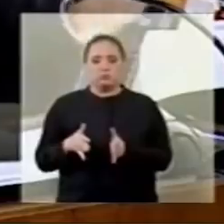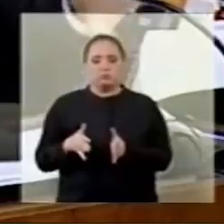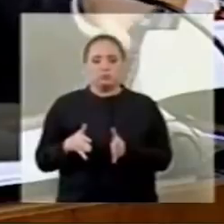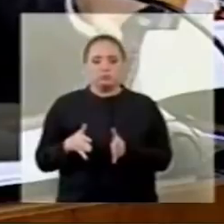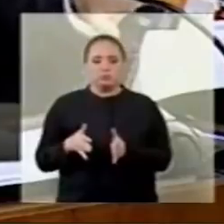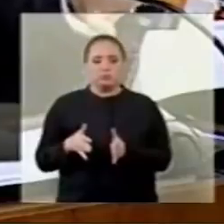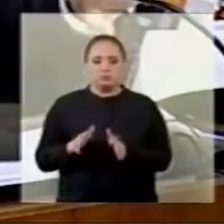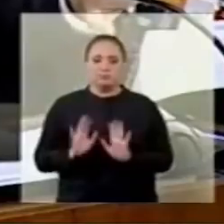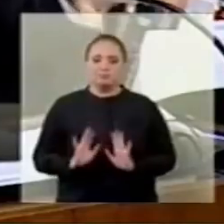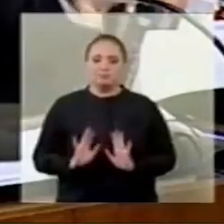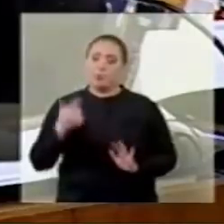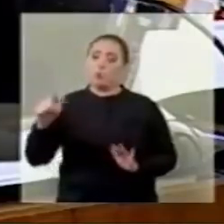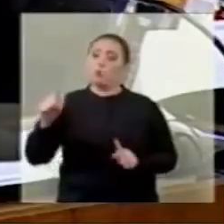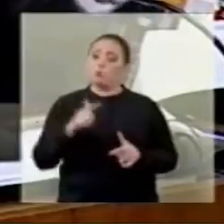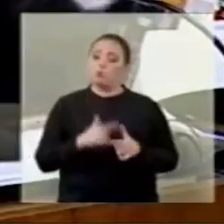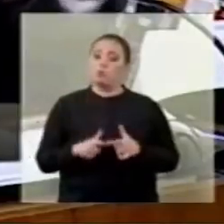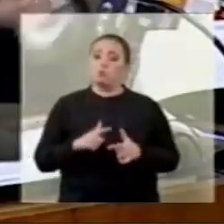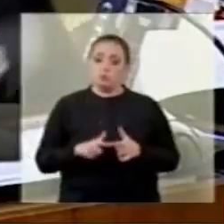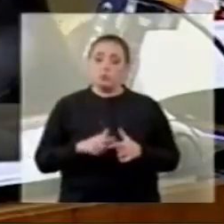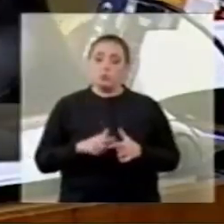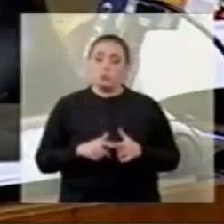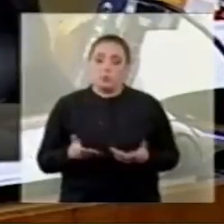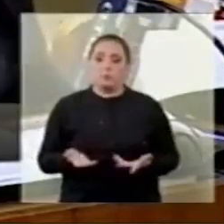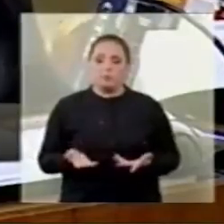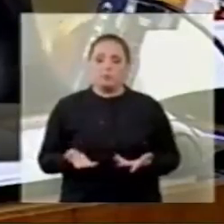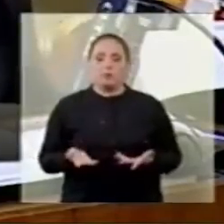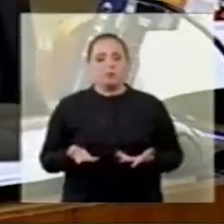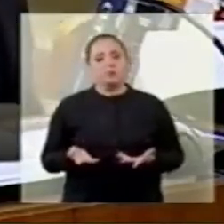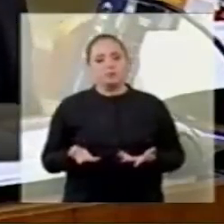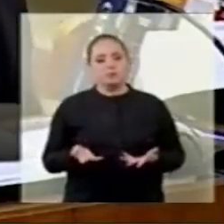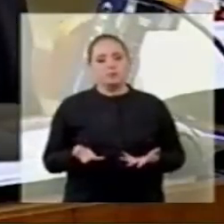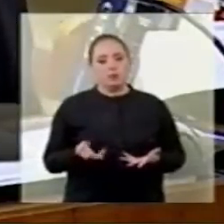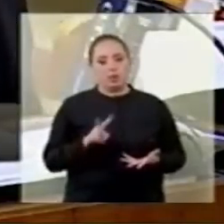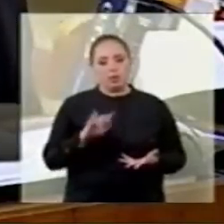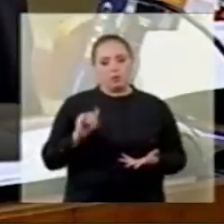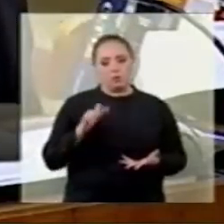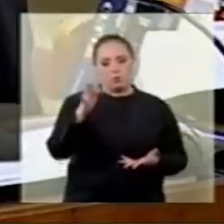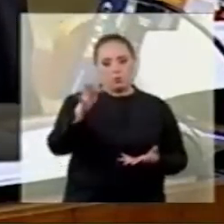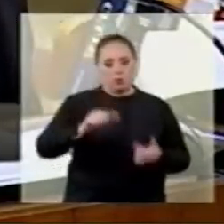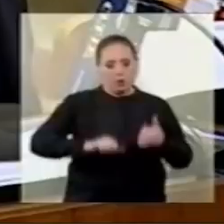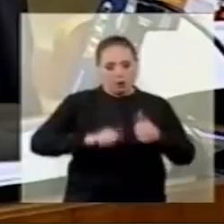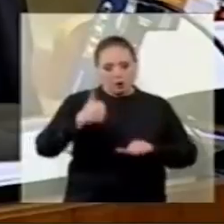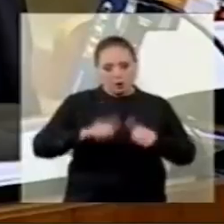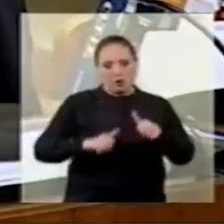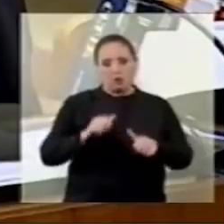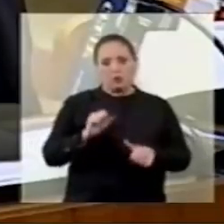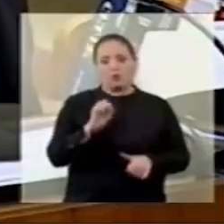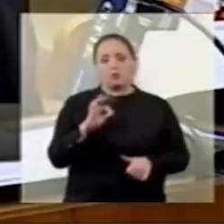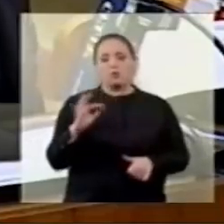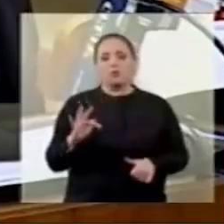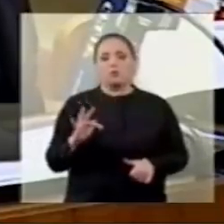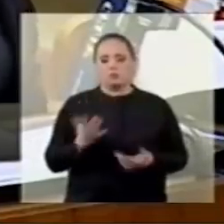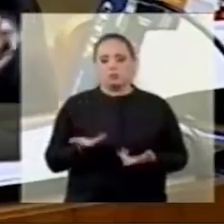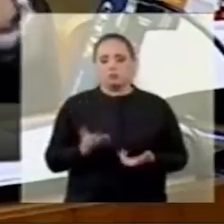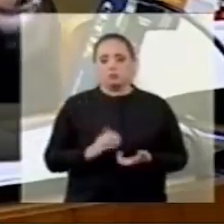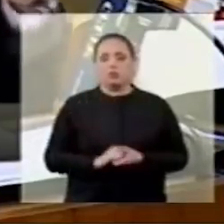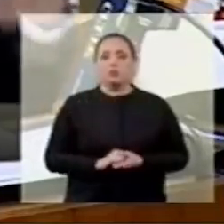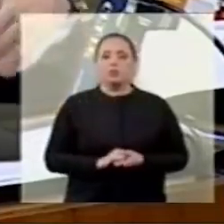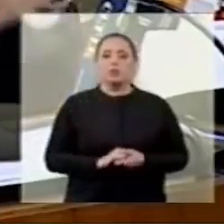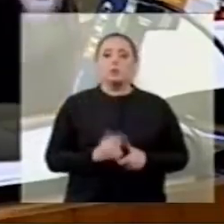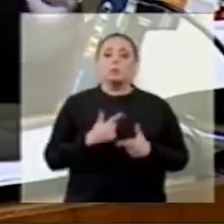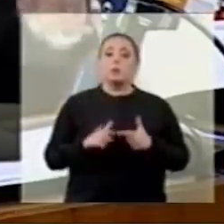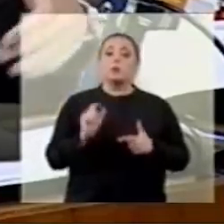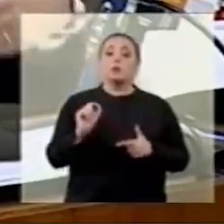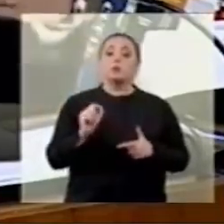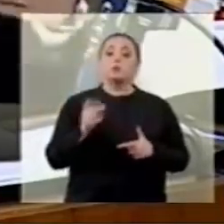outro problema que deve e certamente será analisado Essa corte é um outro problema, a questão